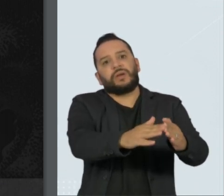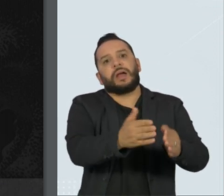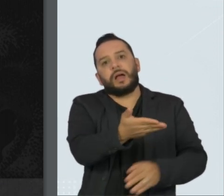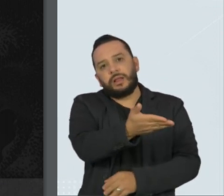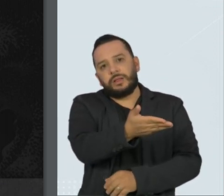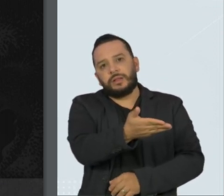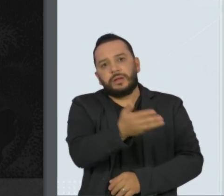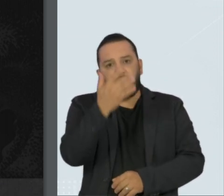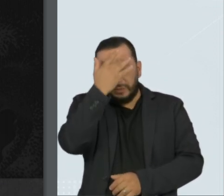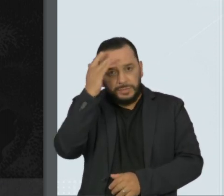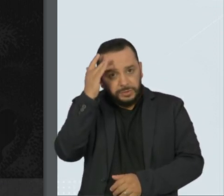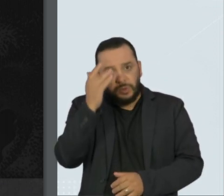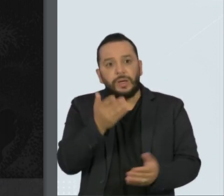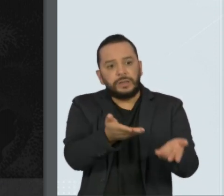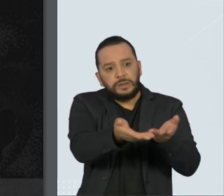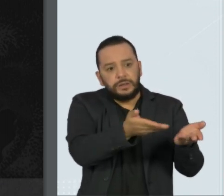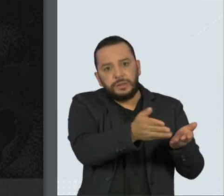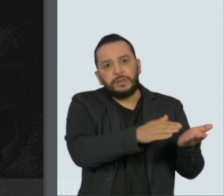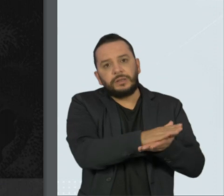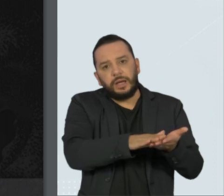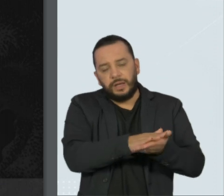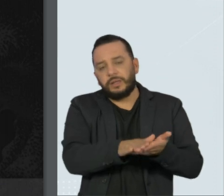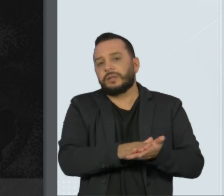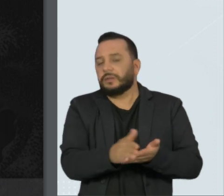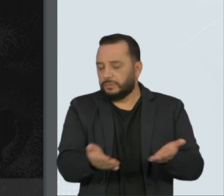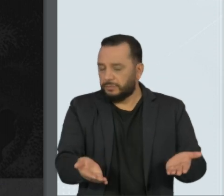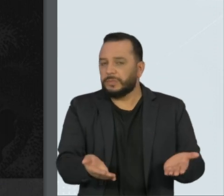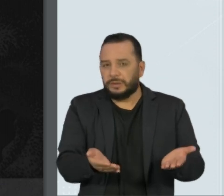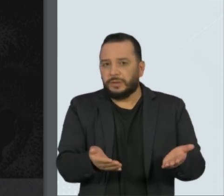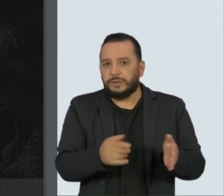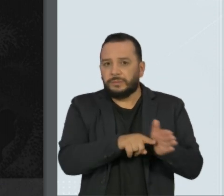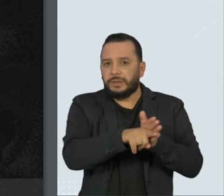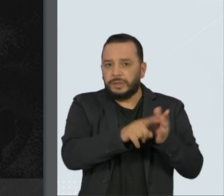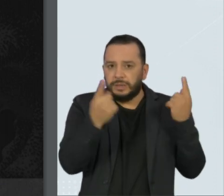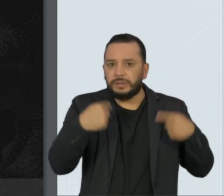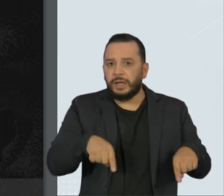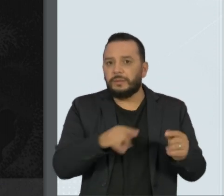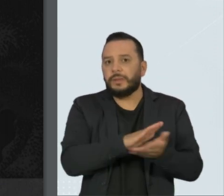populações desassistidas. Isso deve aumentar. Próximo.